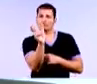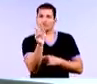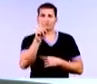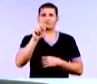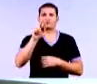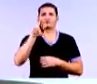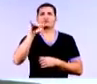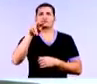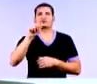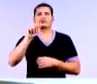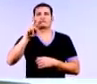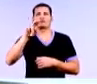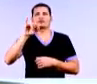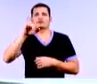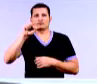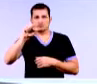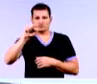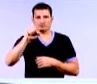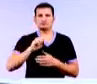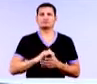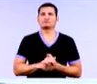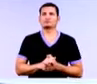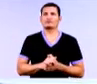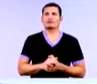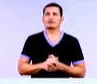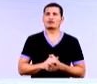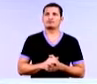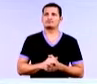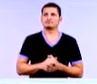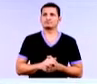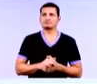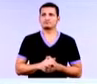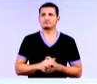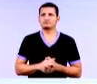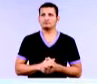dar uma olhada agora. Se a gente observar